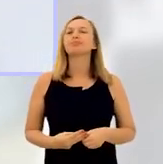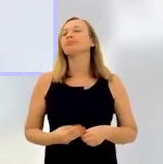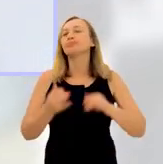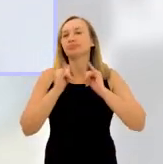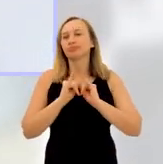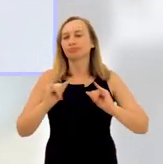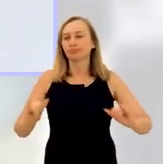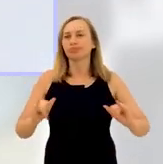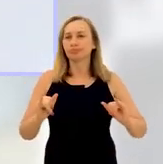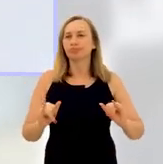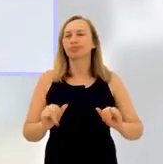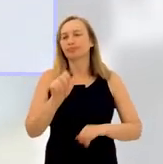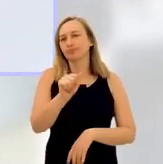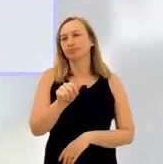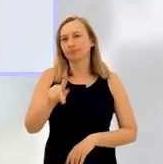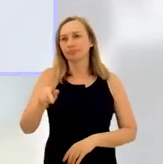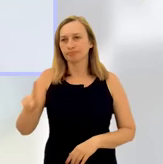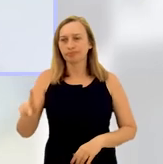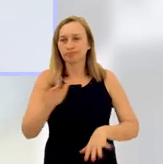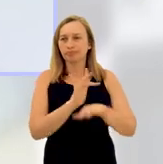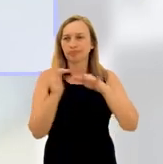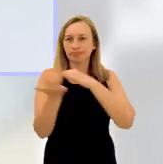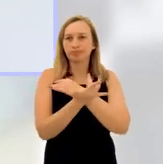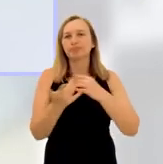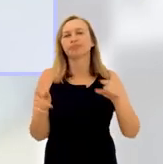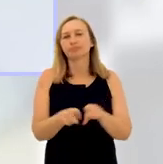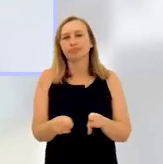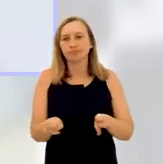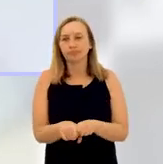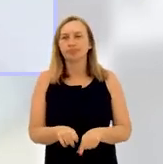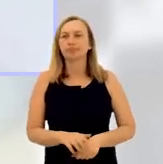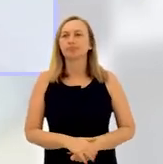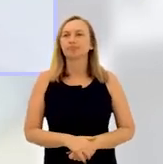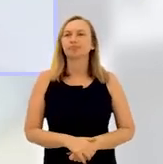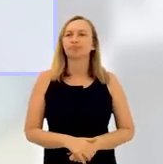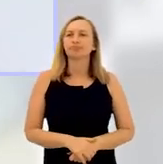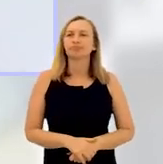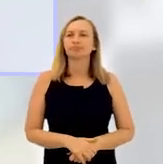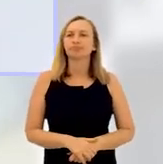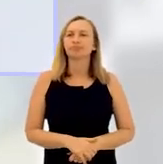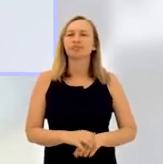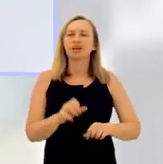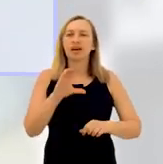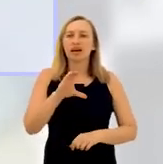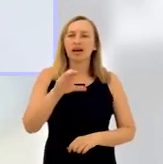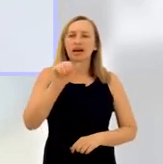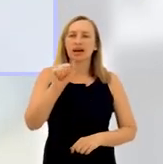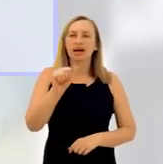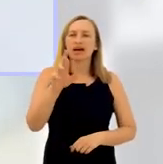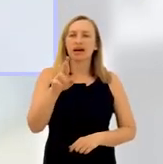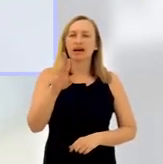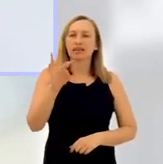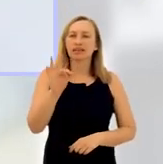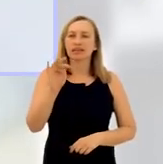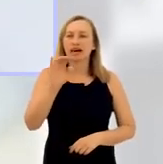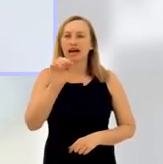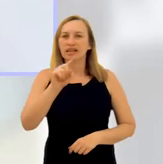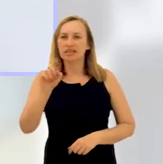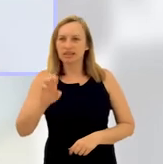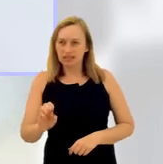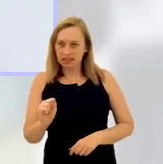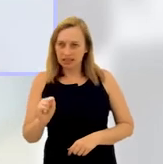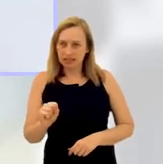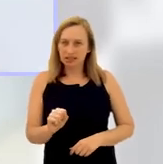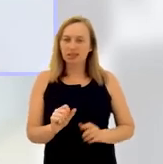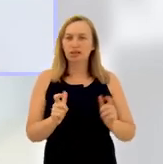que divulgou o aplicativo, né, nas redes sociais, também foram fixados cartazes nos locais de